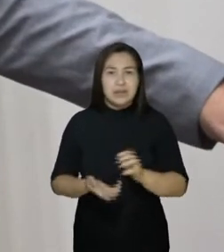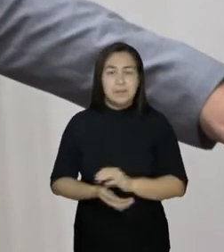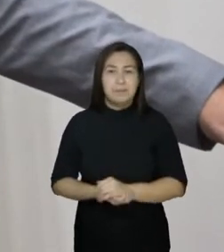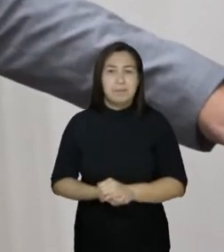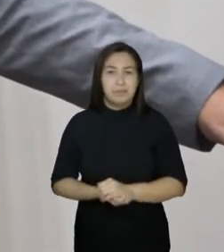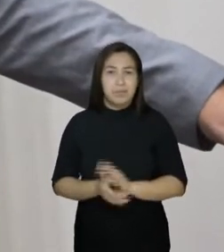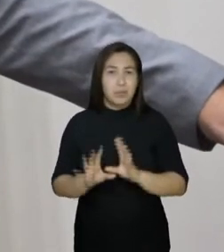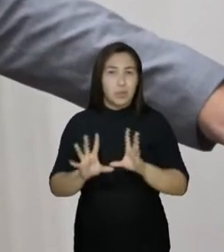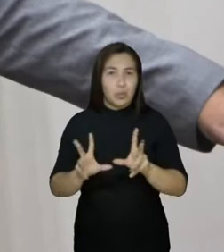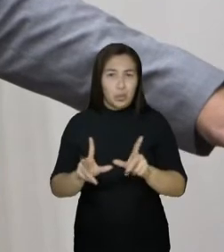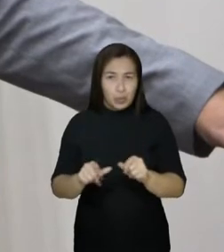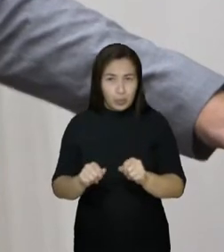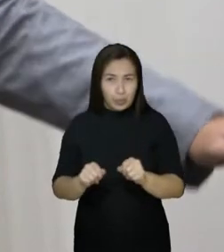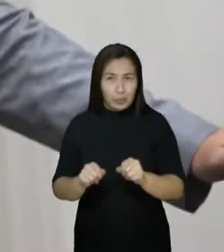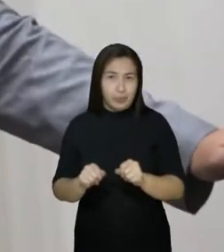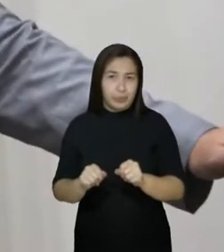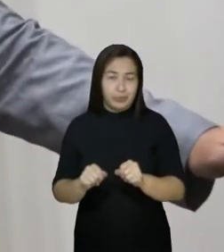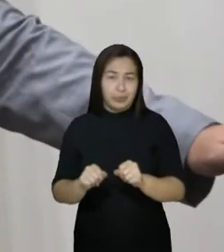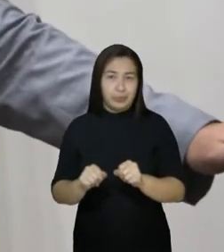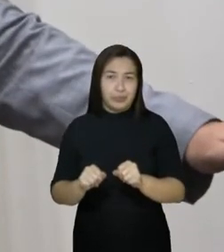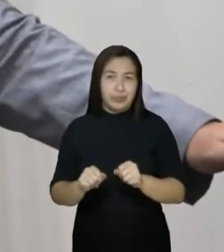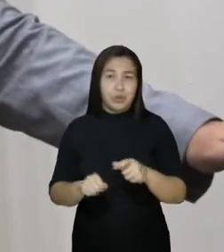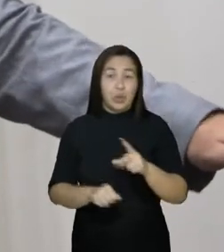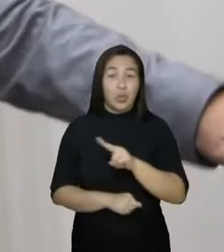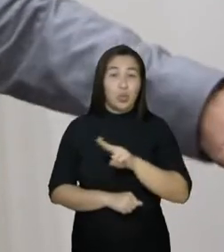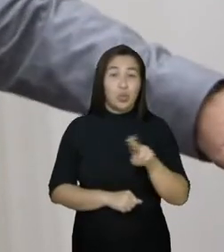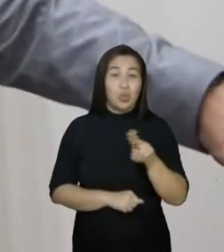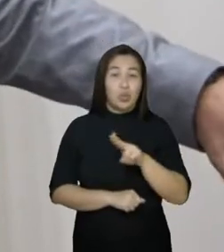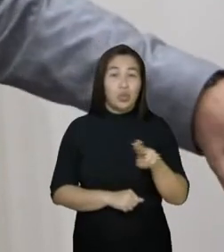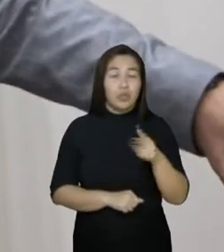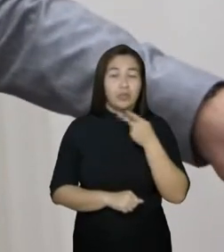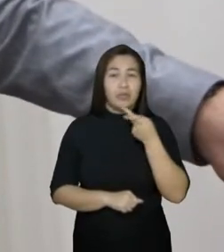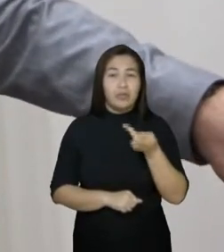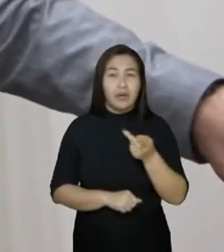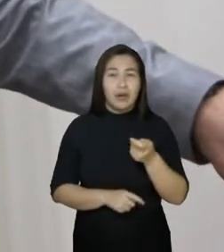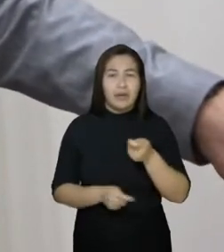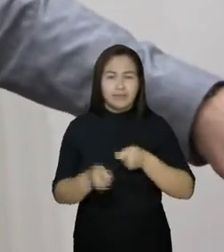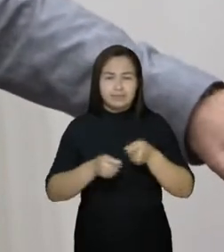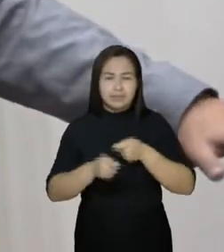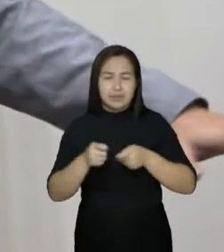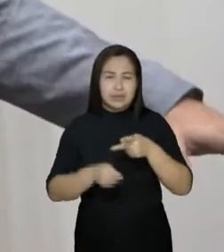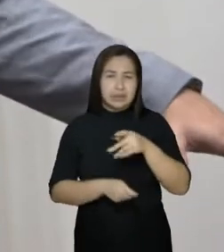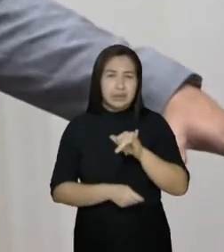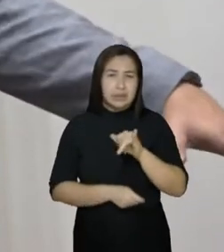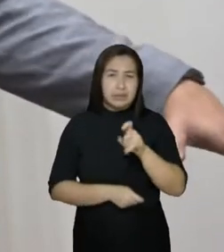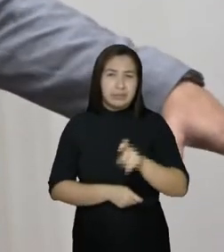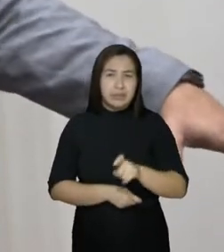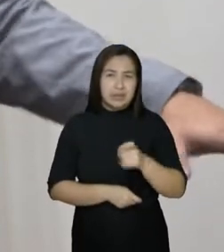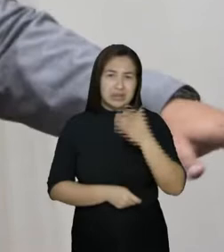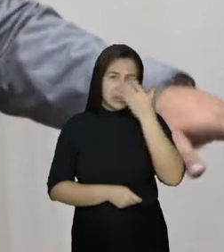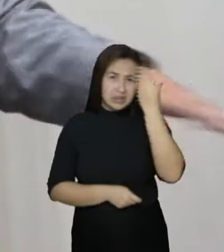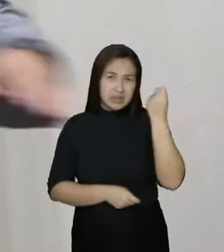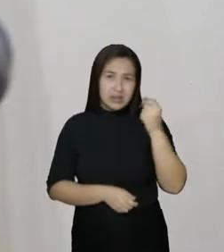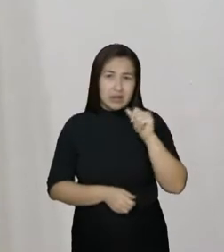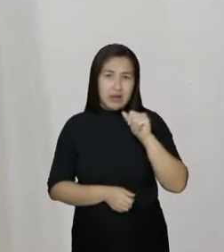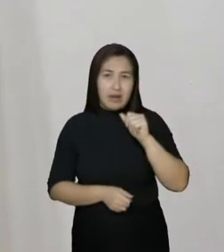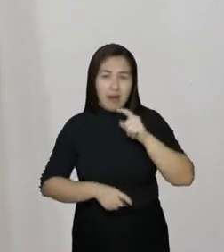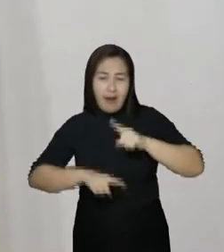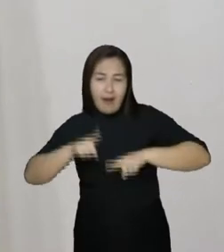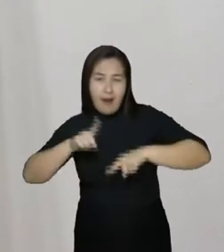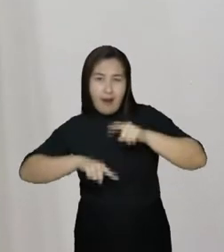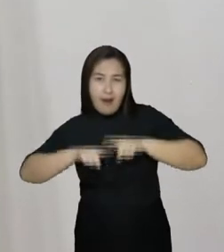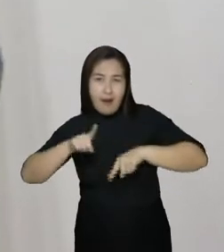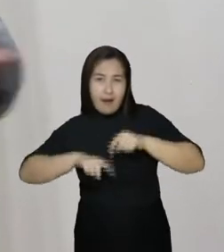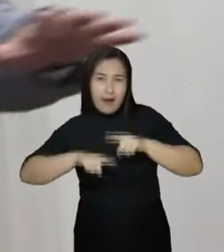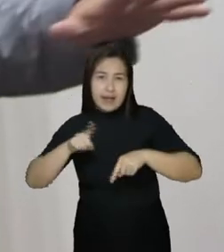mundo. E eu, tem um nome que eles dão ali para negociar Pix, eu estou tentando. Chama articulação. Eles chamam negociar esse